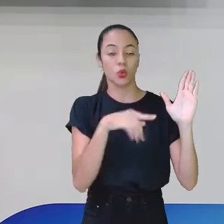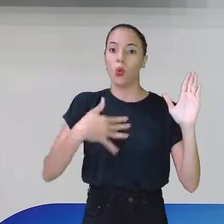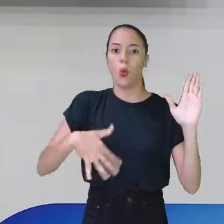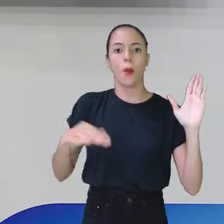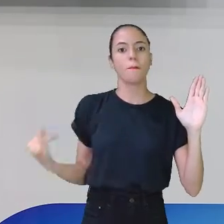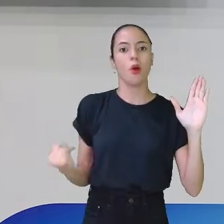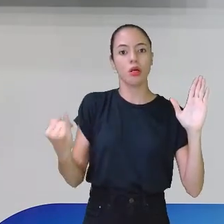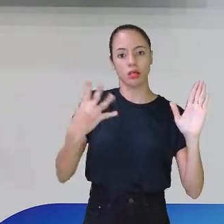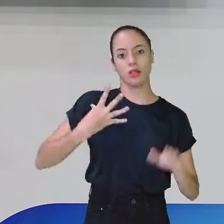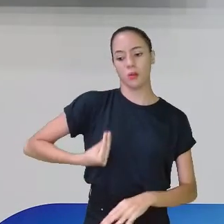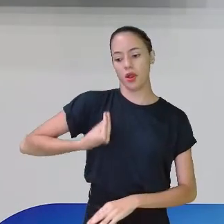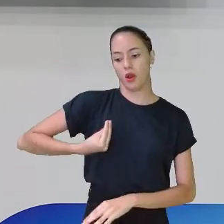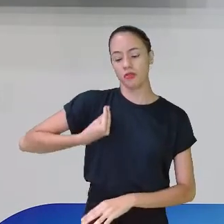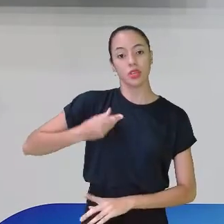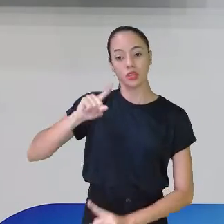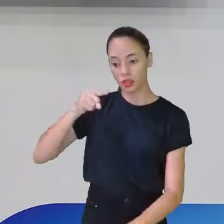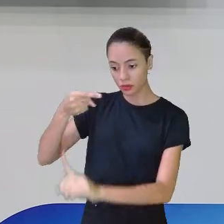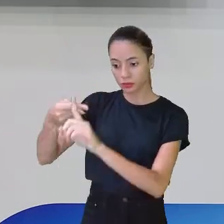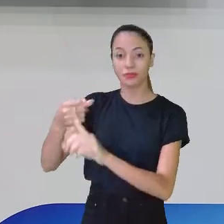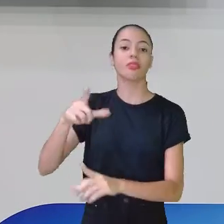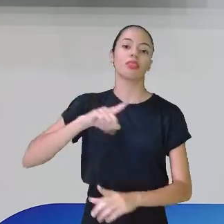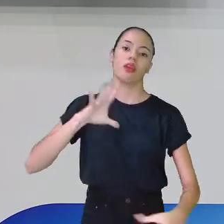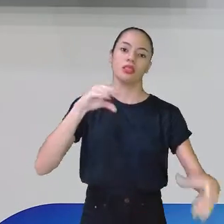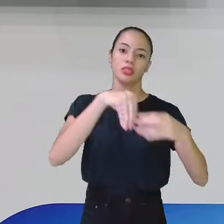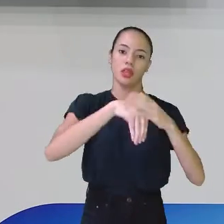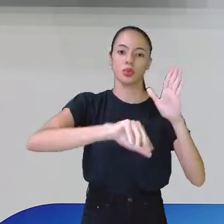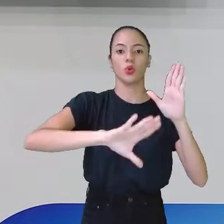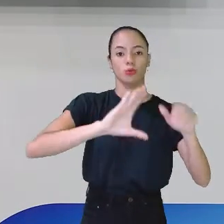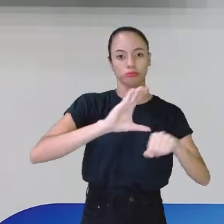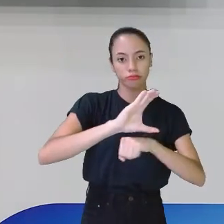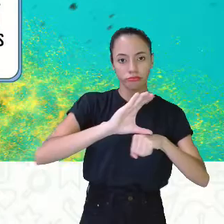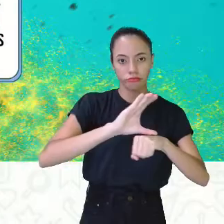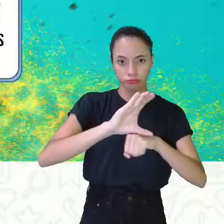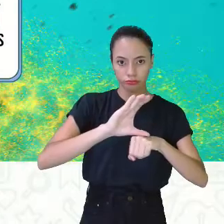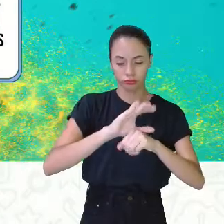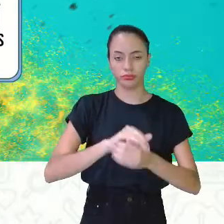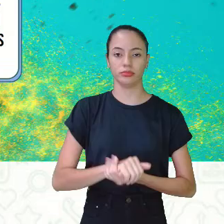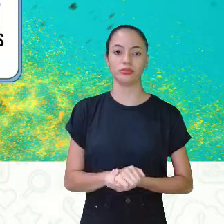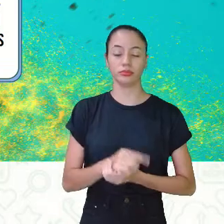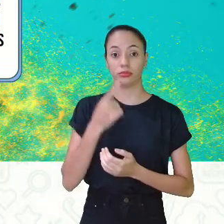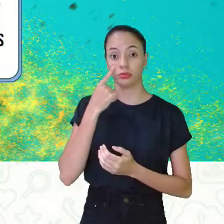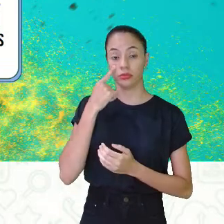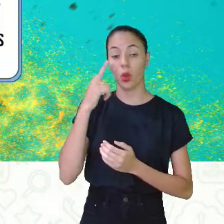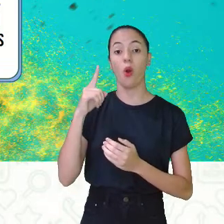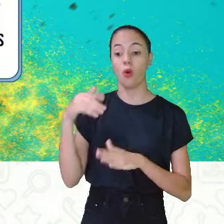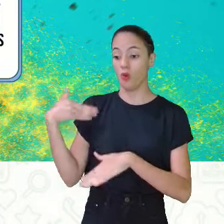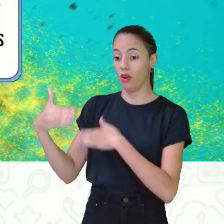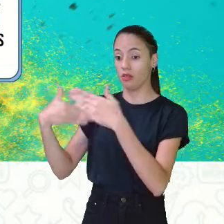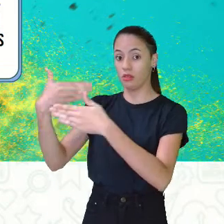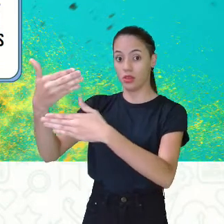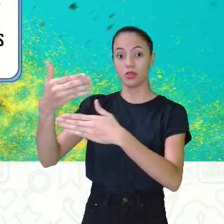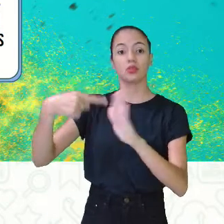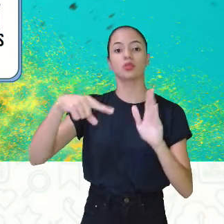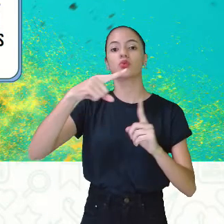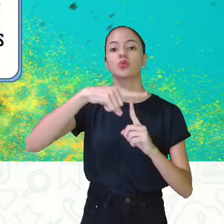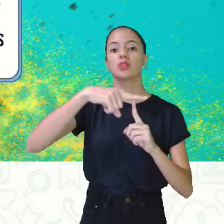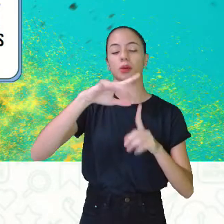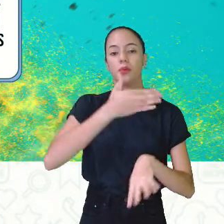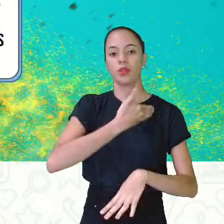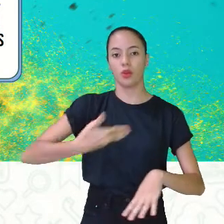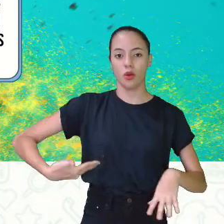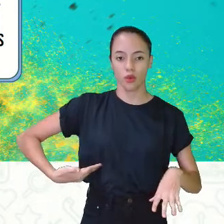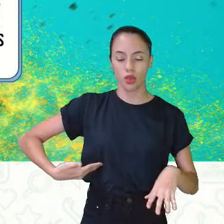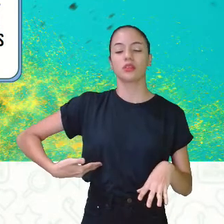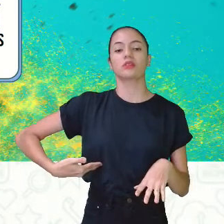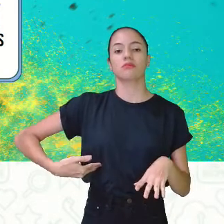tá ali regido dentro da nossa Constituição. Veja, o avanço dos regimes democráticos pelo mundo nas décadas de 80